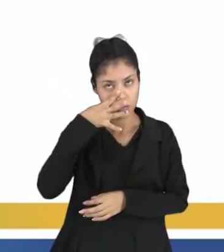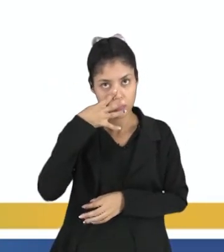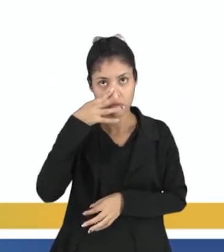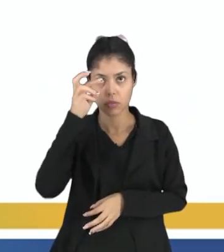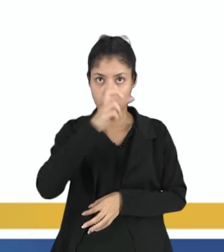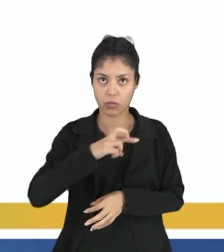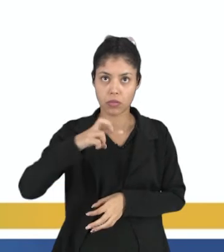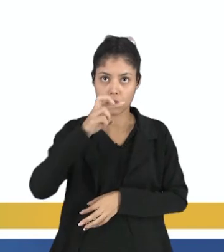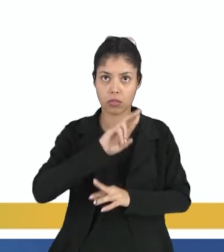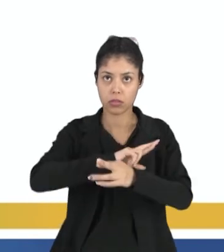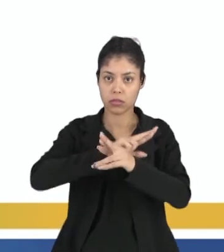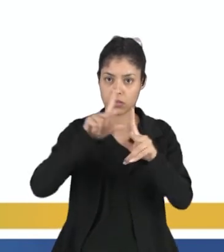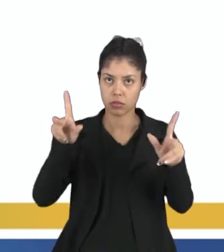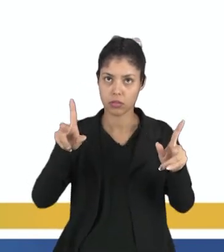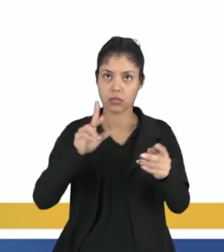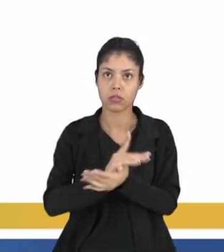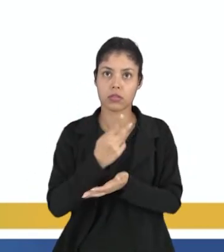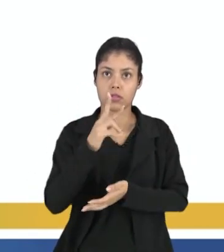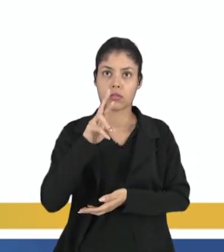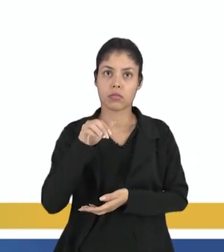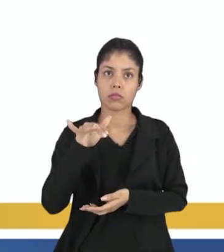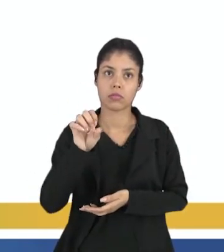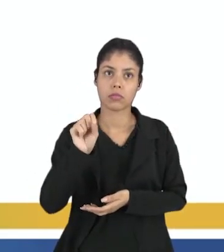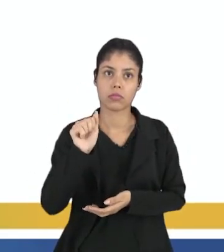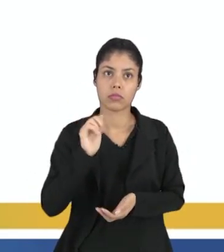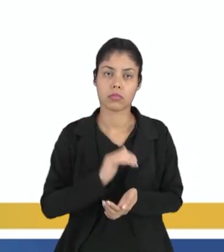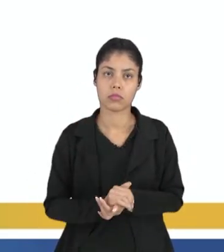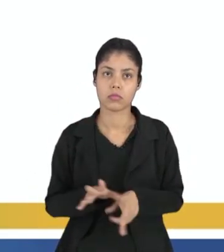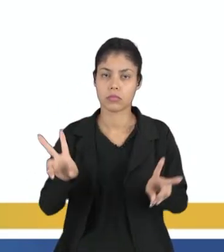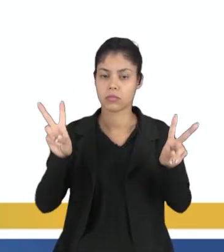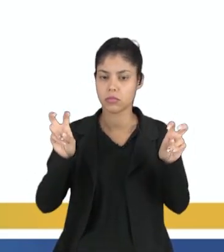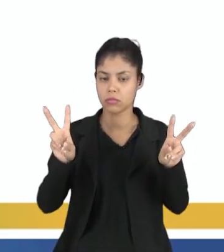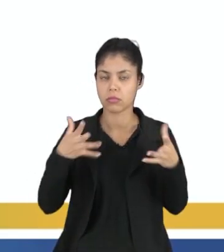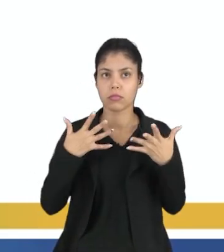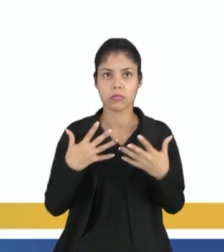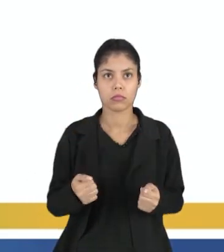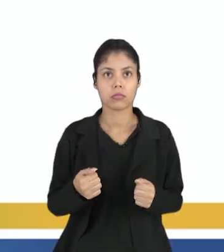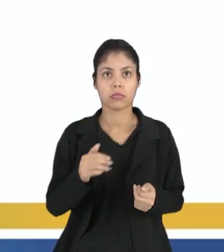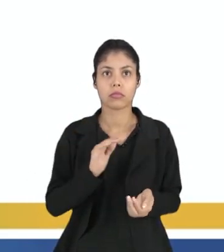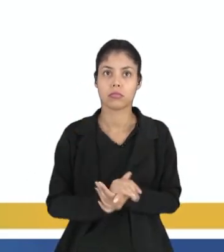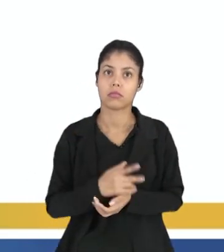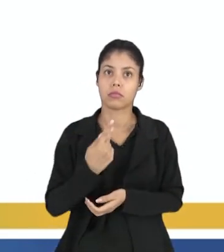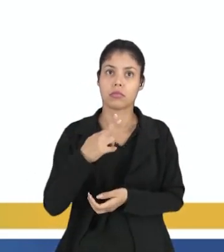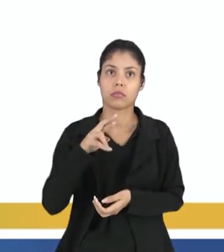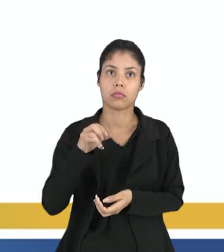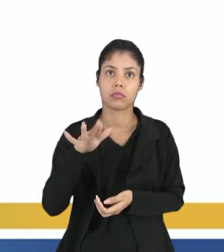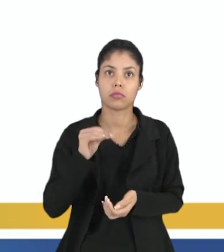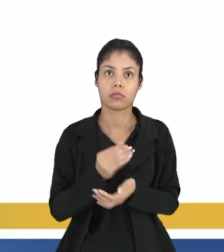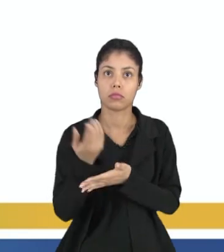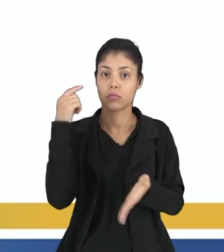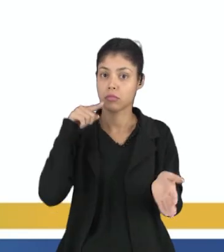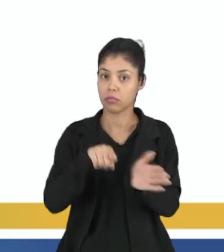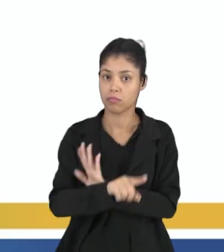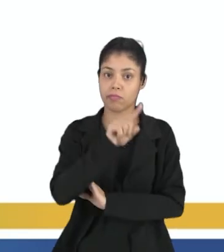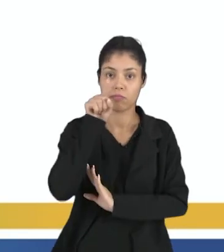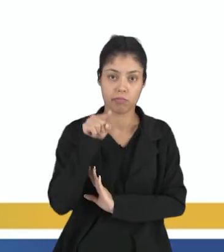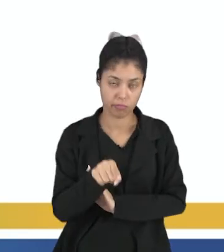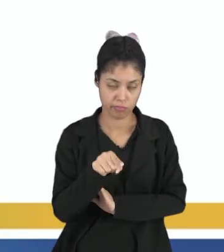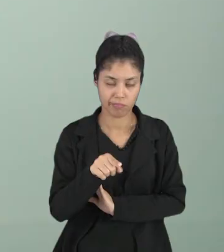Isso ajuda a observar a situação por diferentes prismas e a assumir uma postura